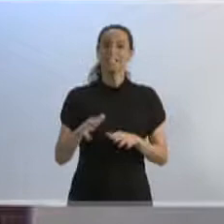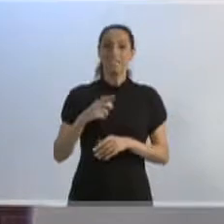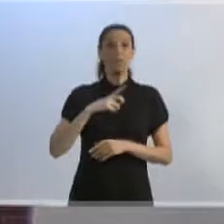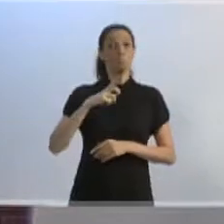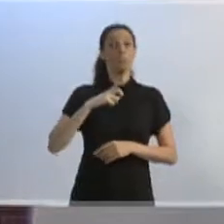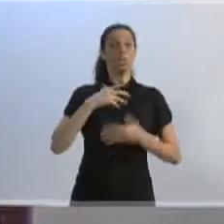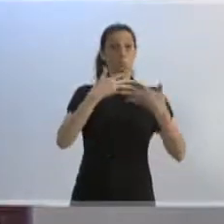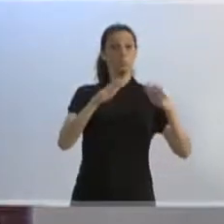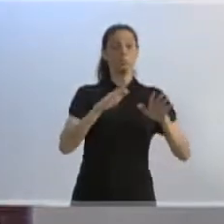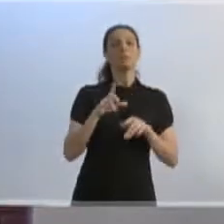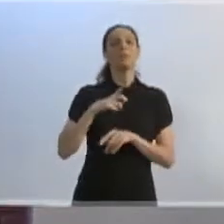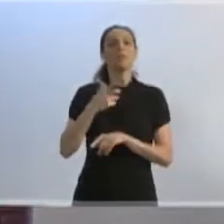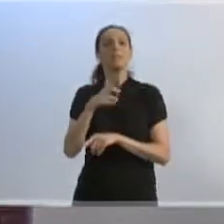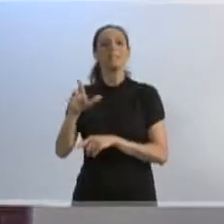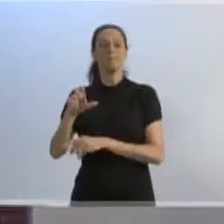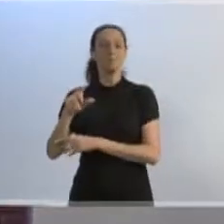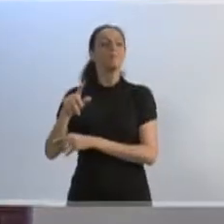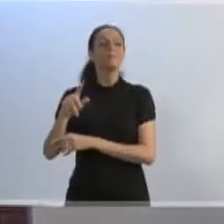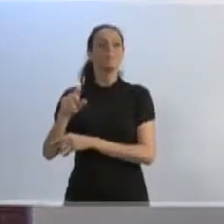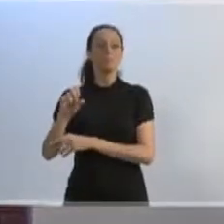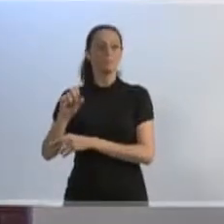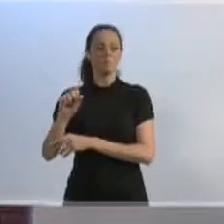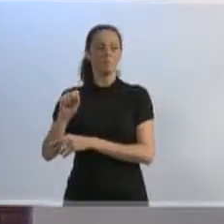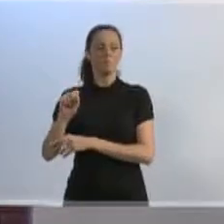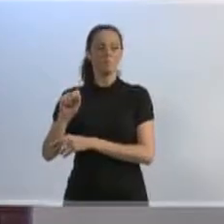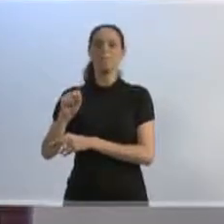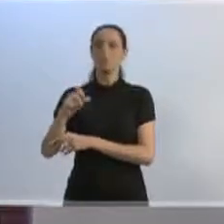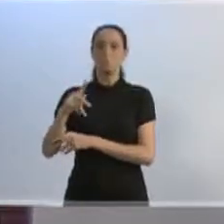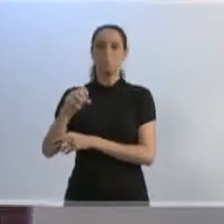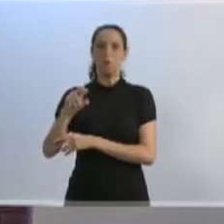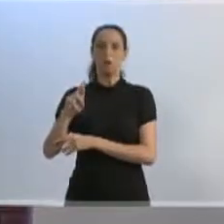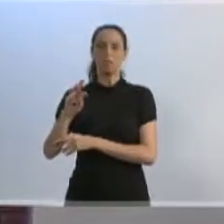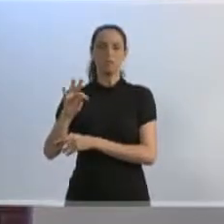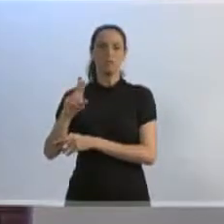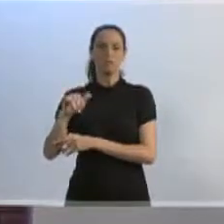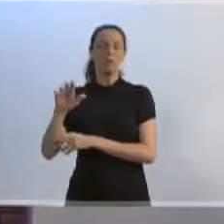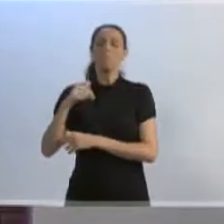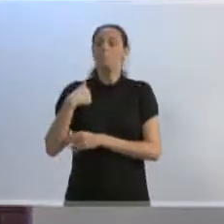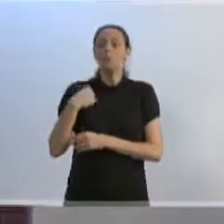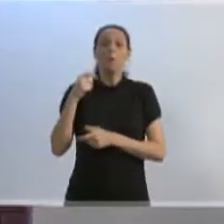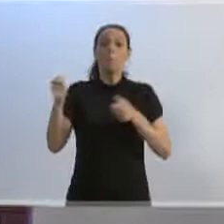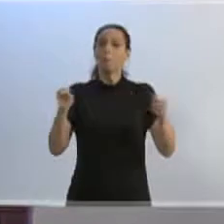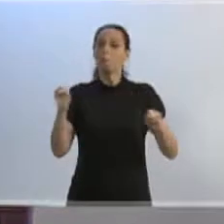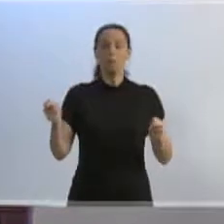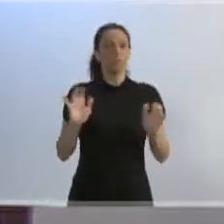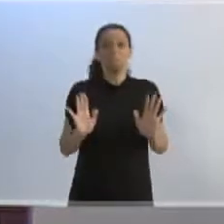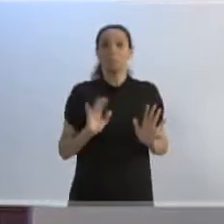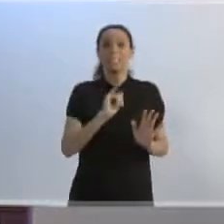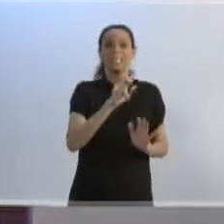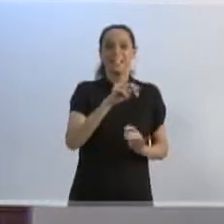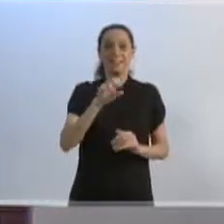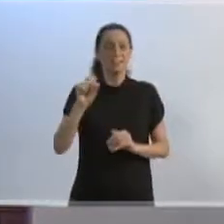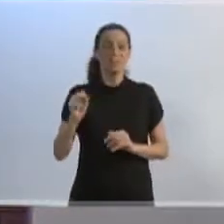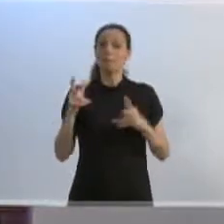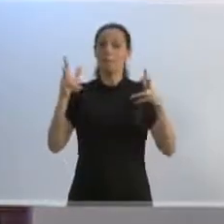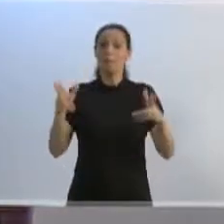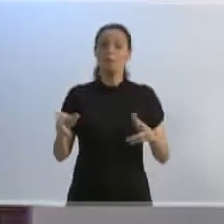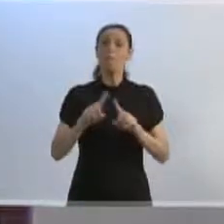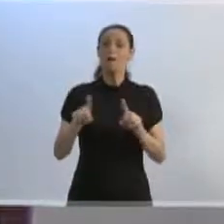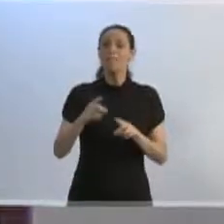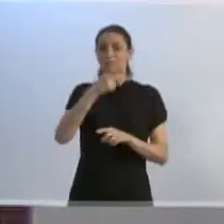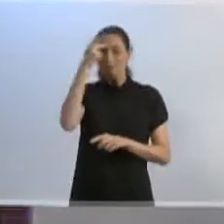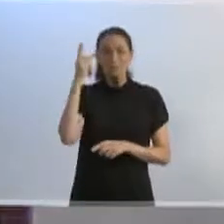Netflix e tenho Spotify. E vou começar a pagar agora os 2% do ISS normal que está ali. Mas colocam de uma forma e não entendem